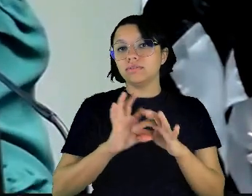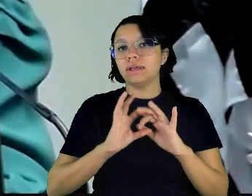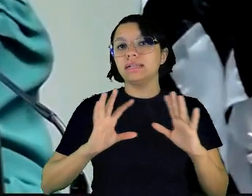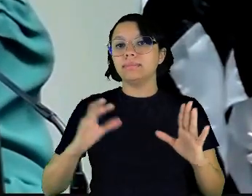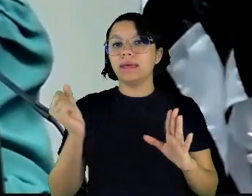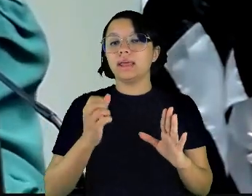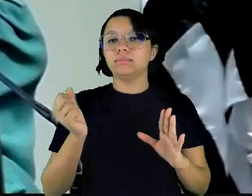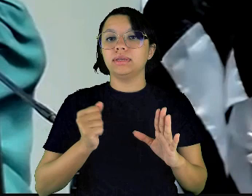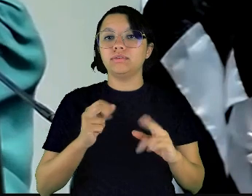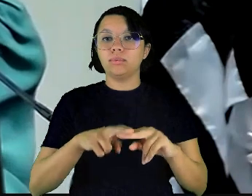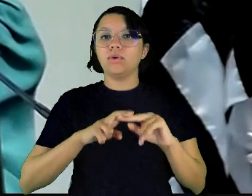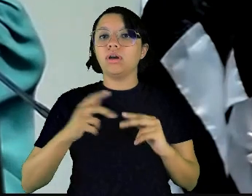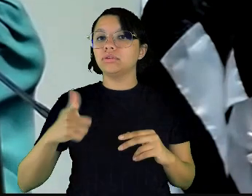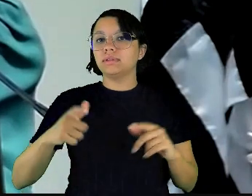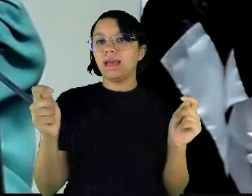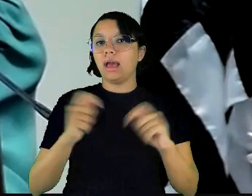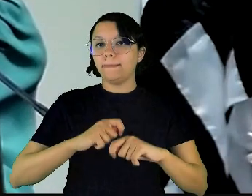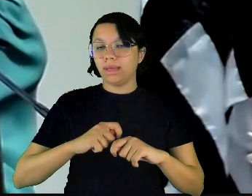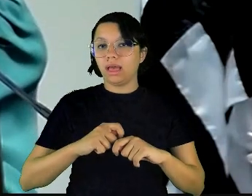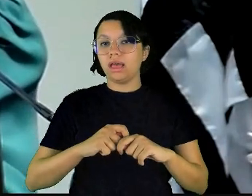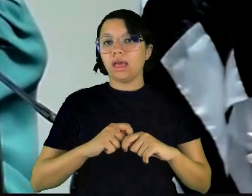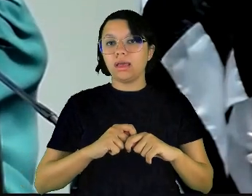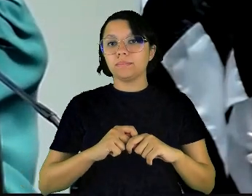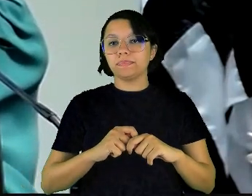concedido o benefício de incapacidade,